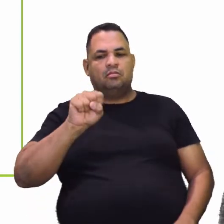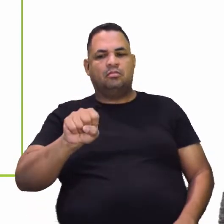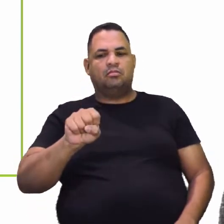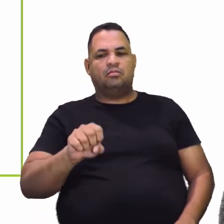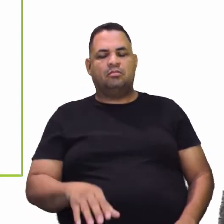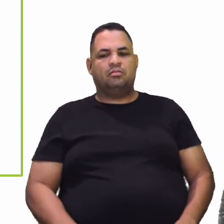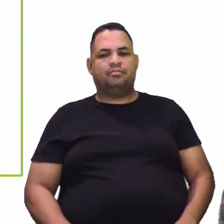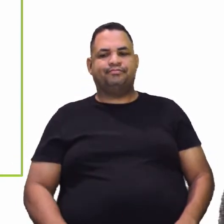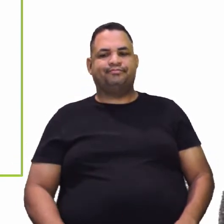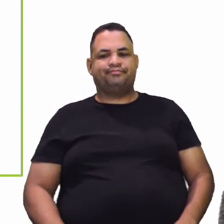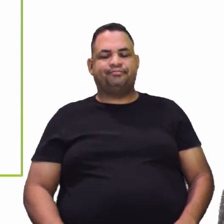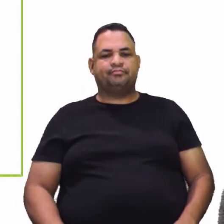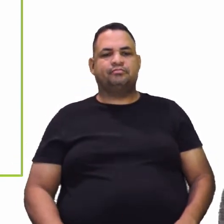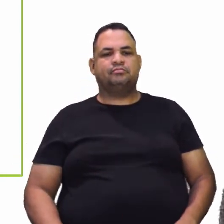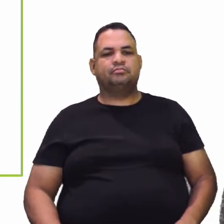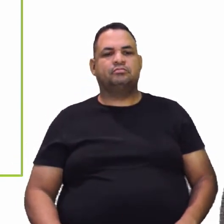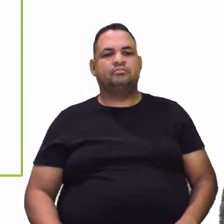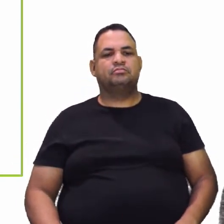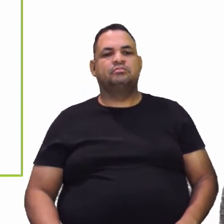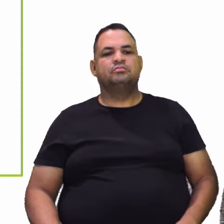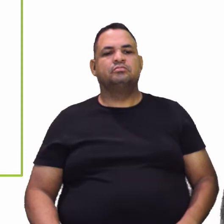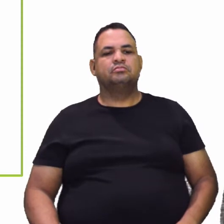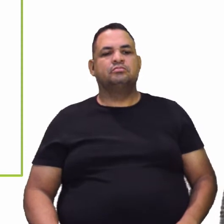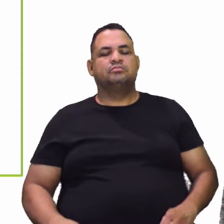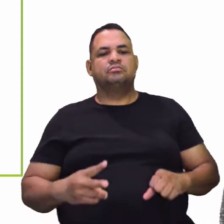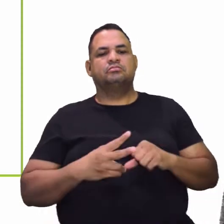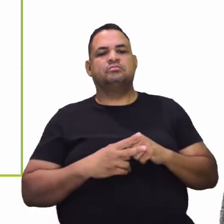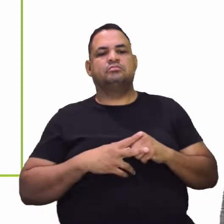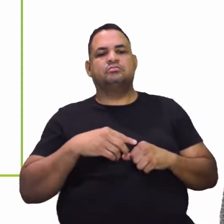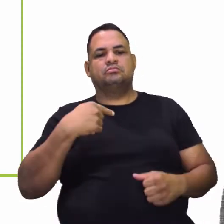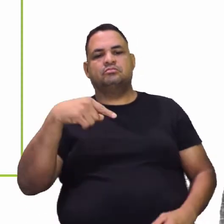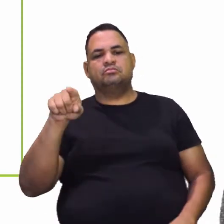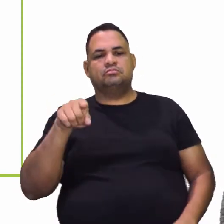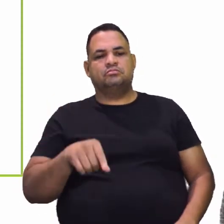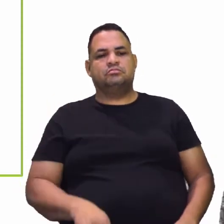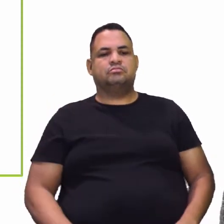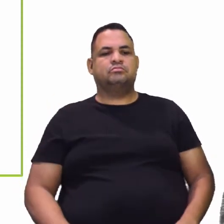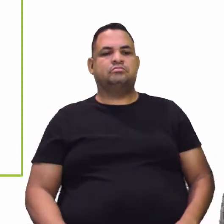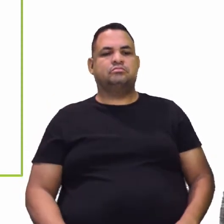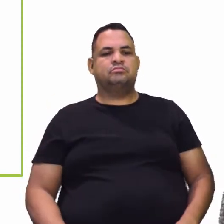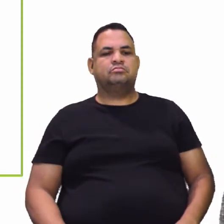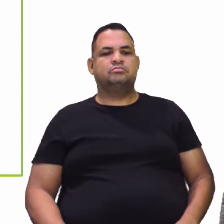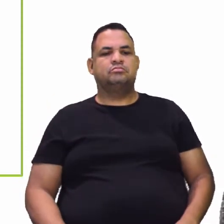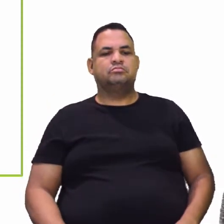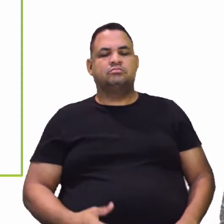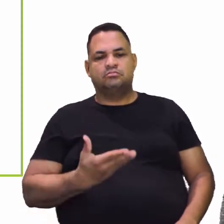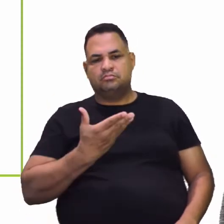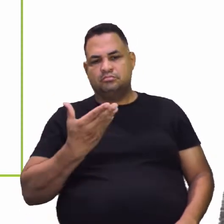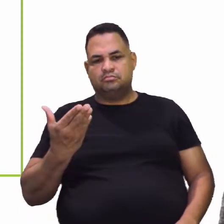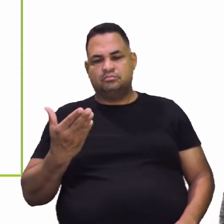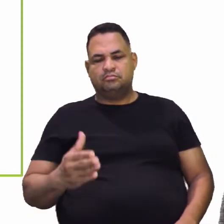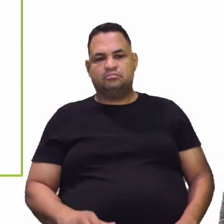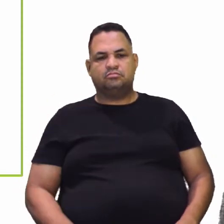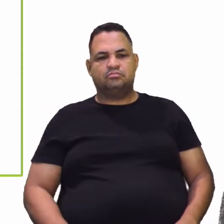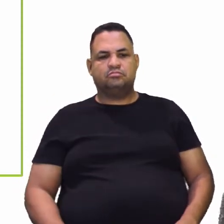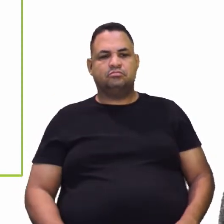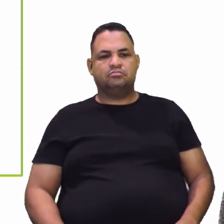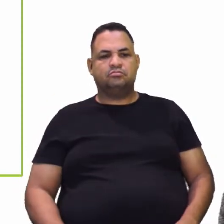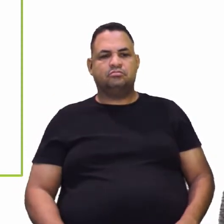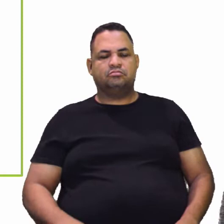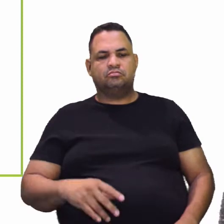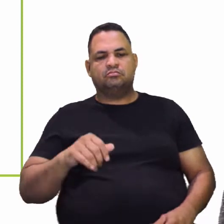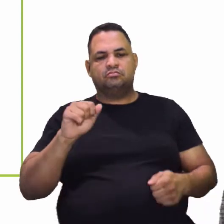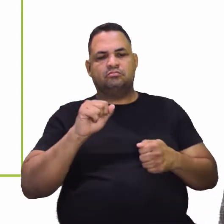S. Então vamos lá. Verbo ir, go, fica goes.